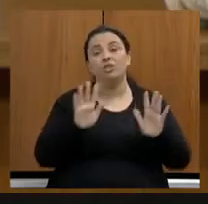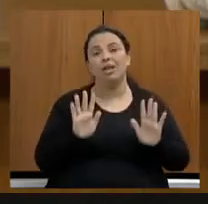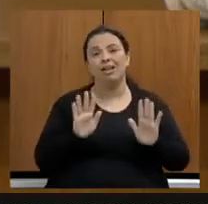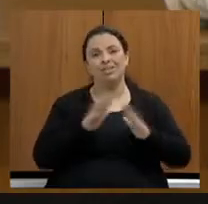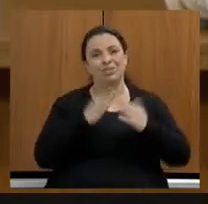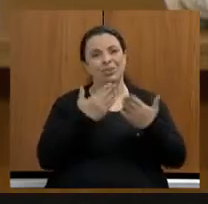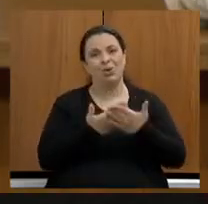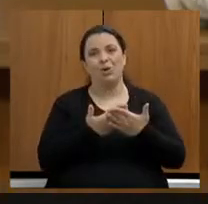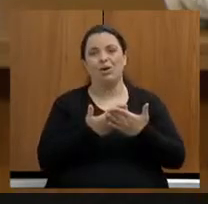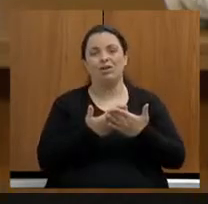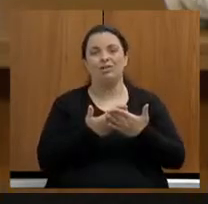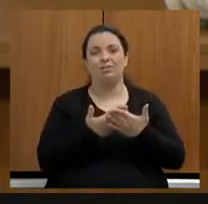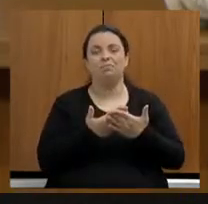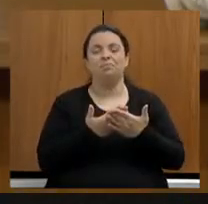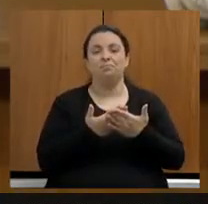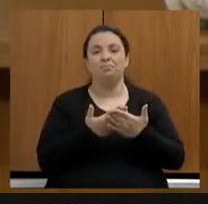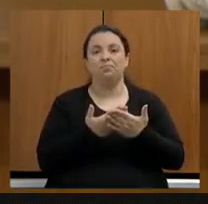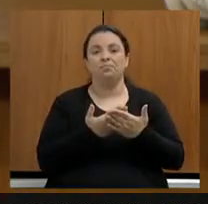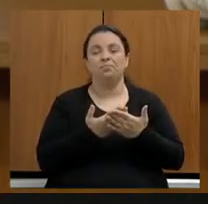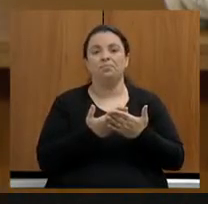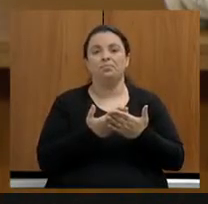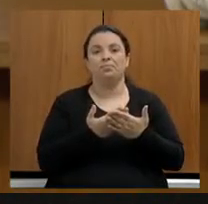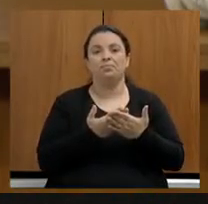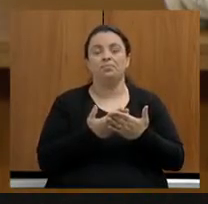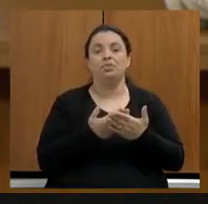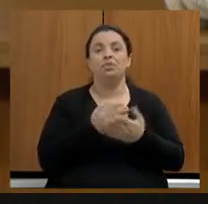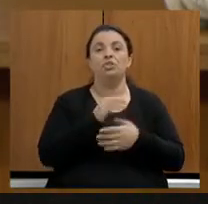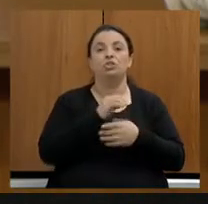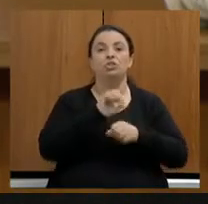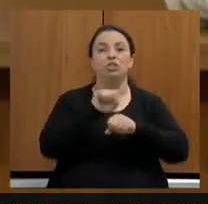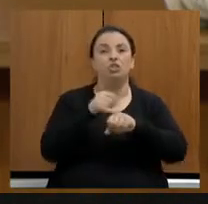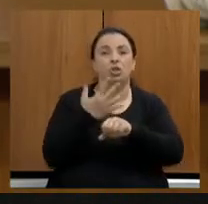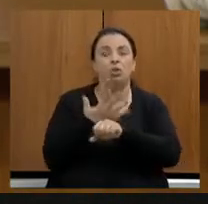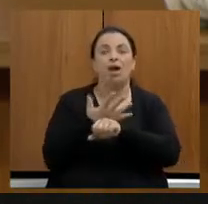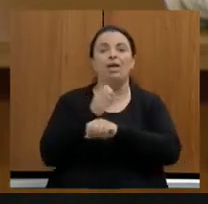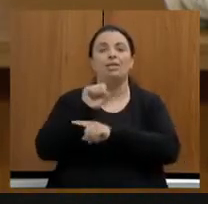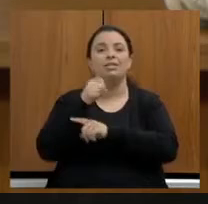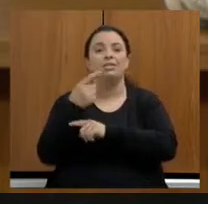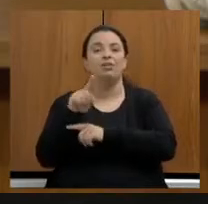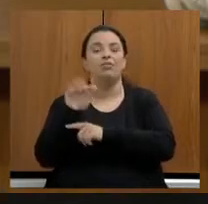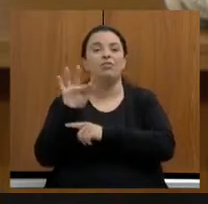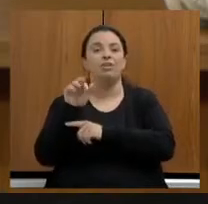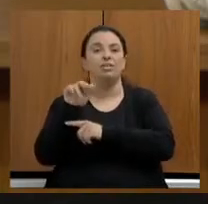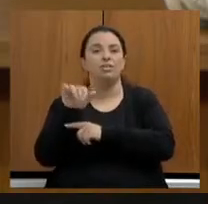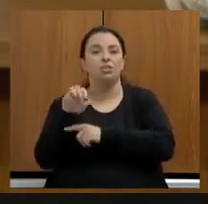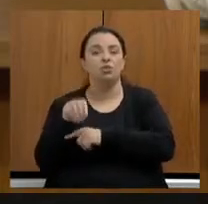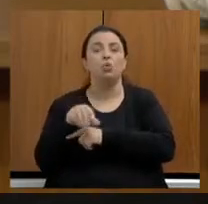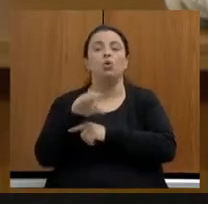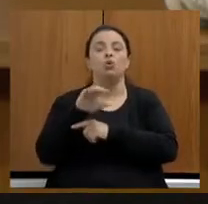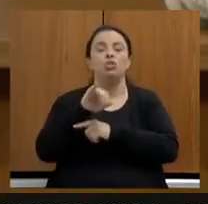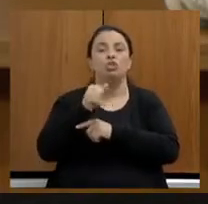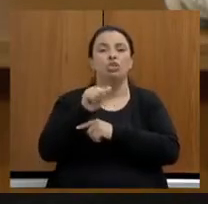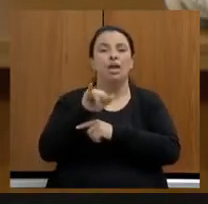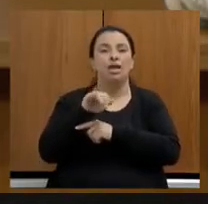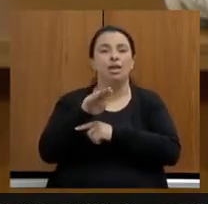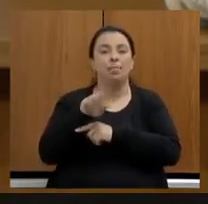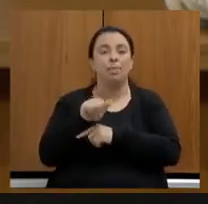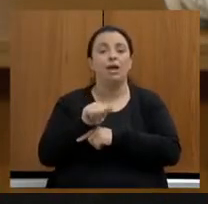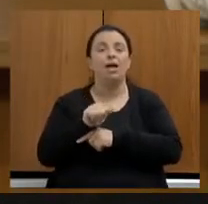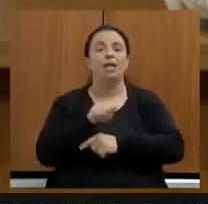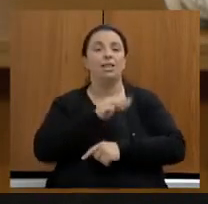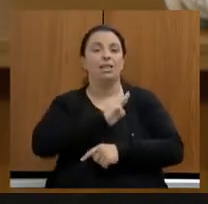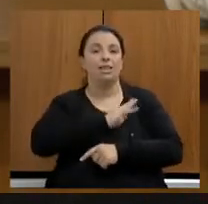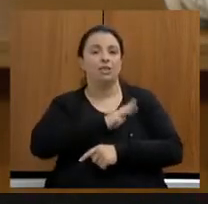seguem fechadas para educação e Januária São Francisco Jaíba Três Corações Porteirinha